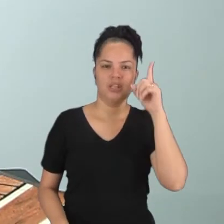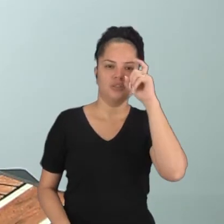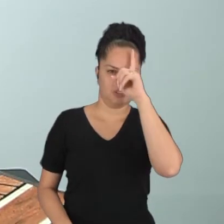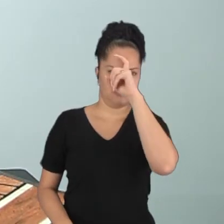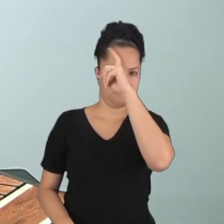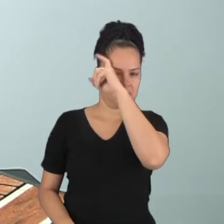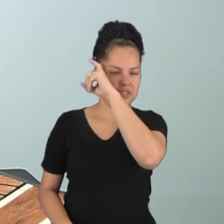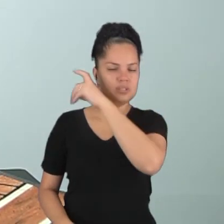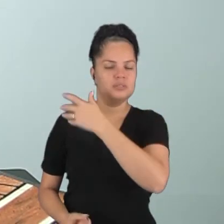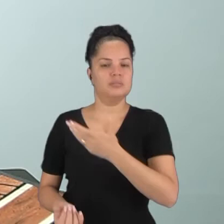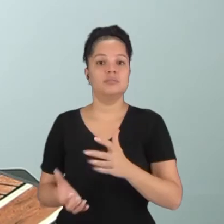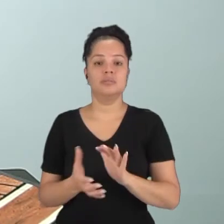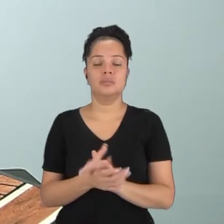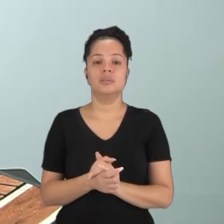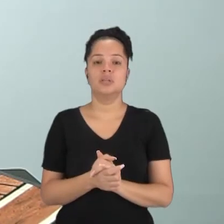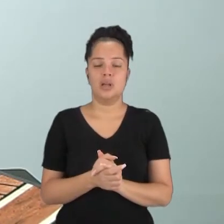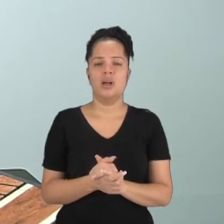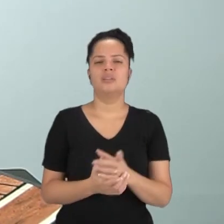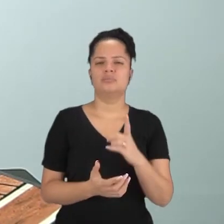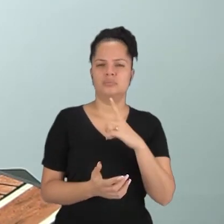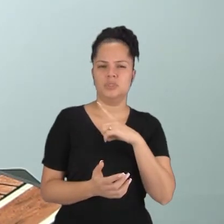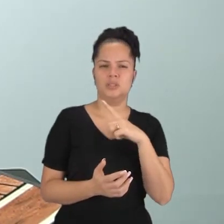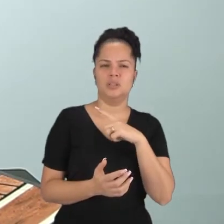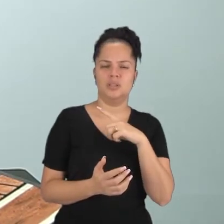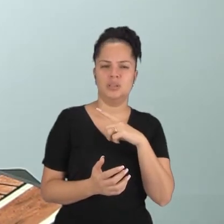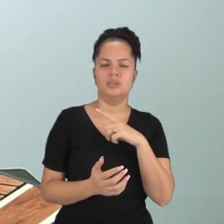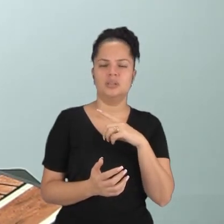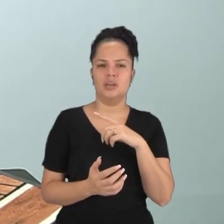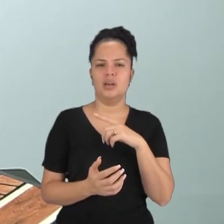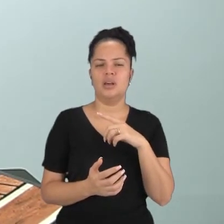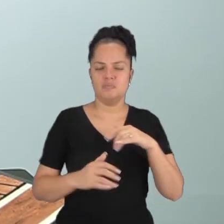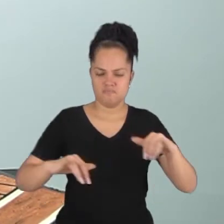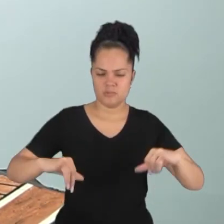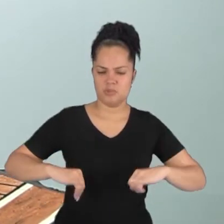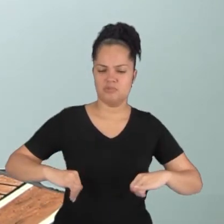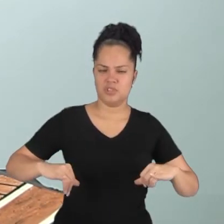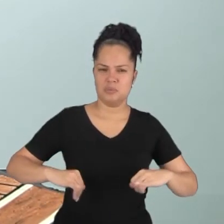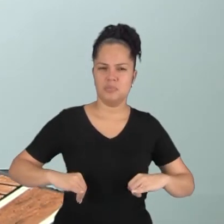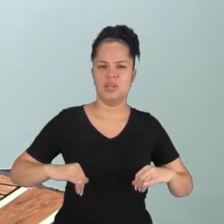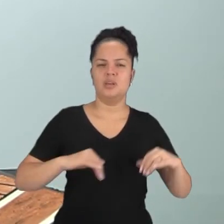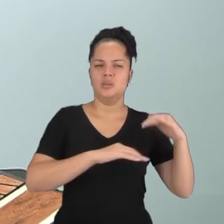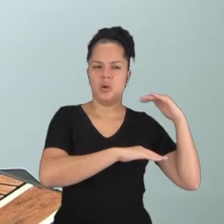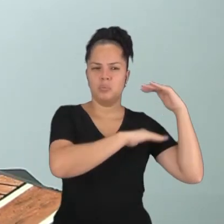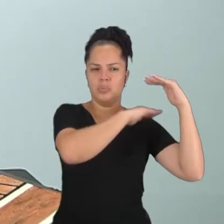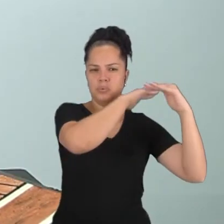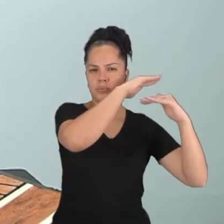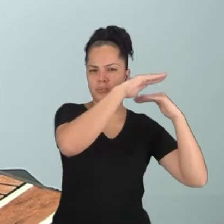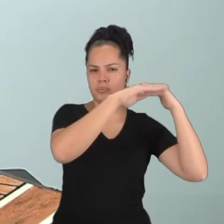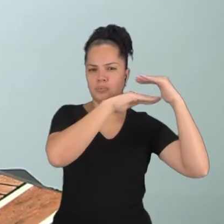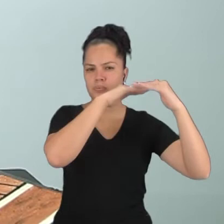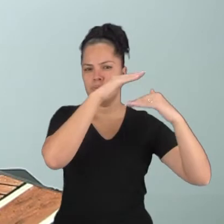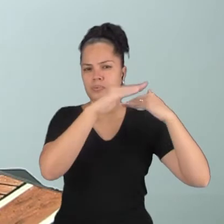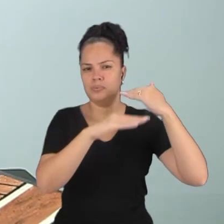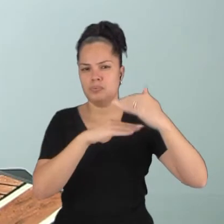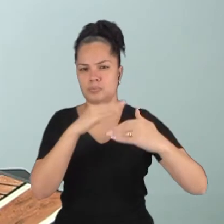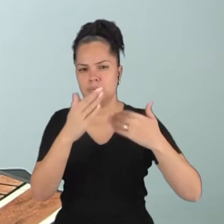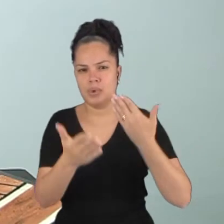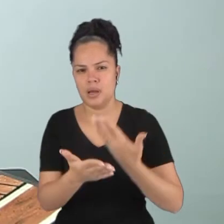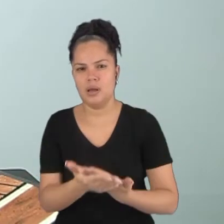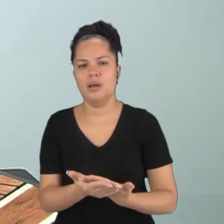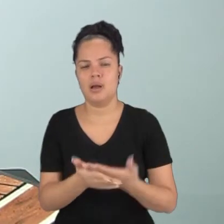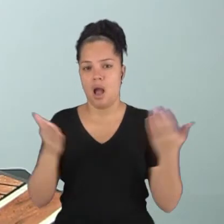dessas pessoas. E essas marcas de sofrimento, elas se estendem até o dia de hoje, né, os dias de